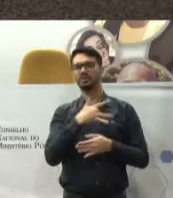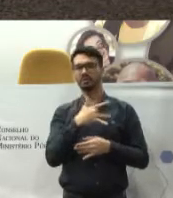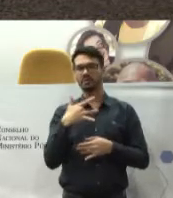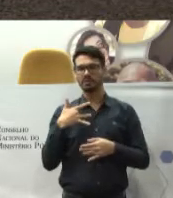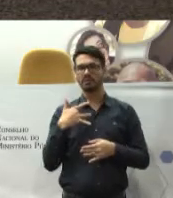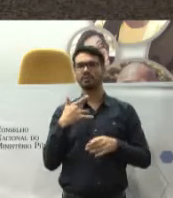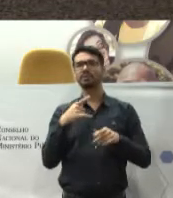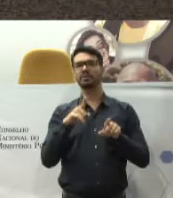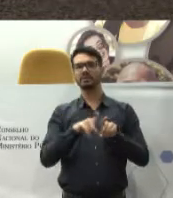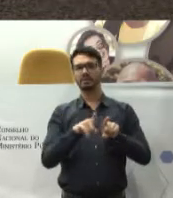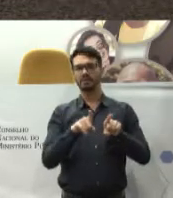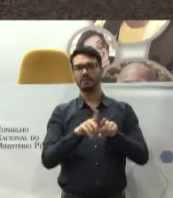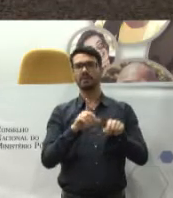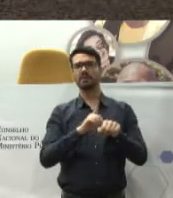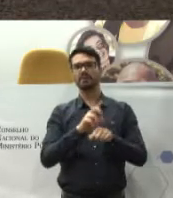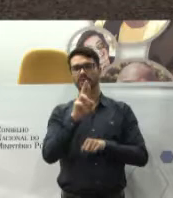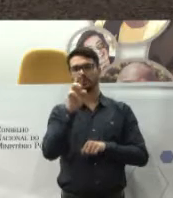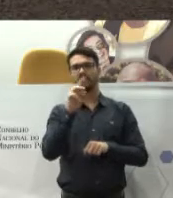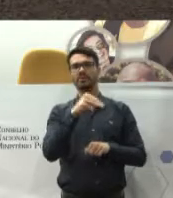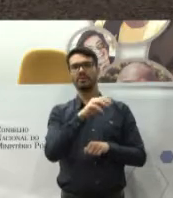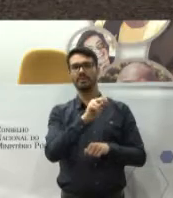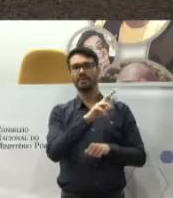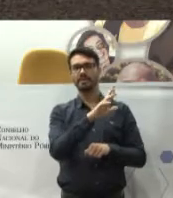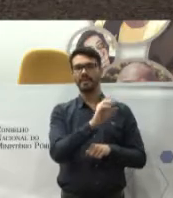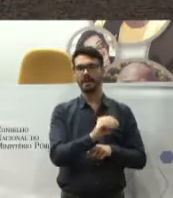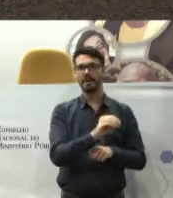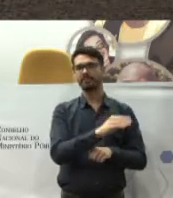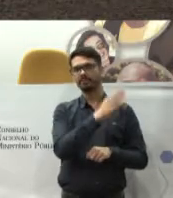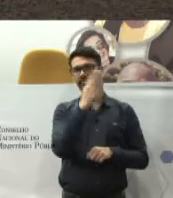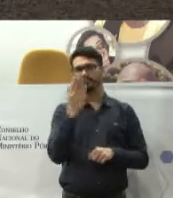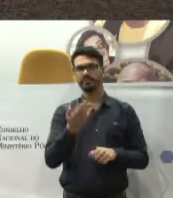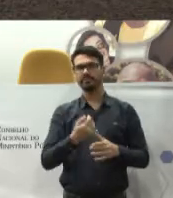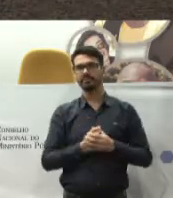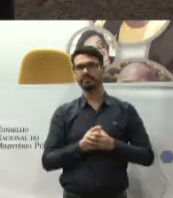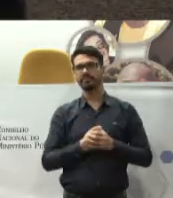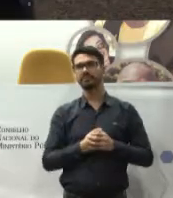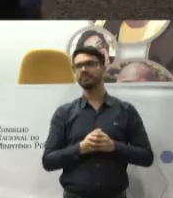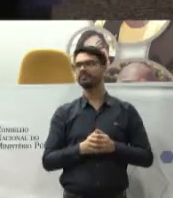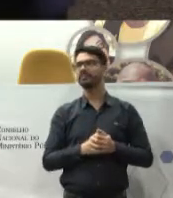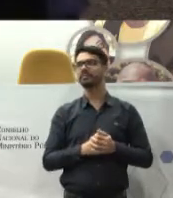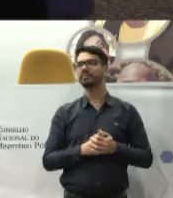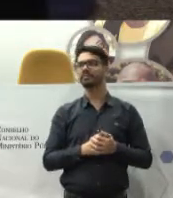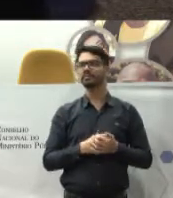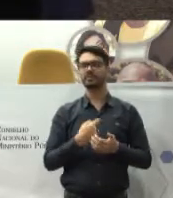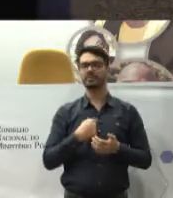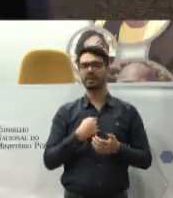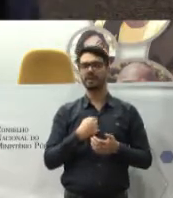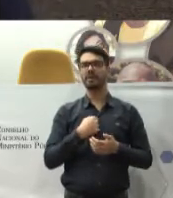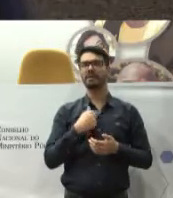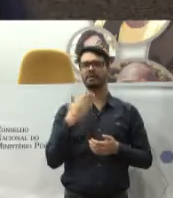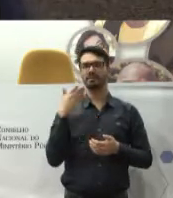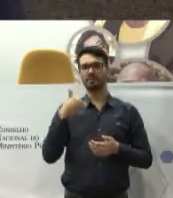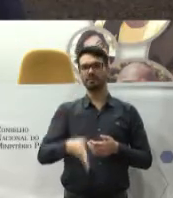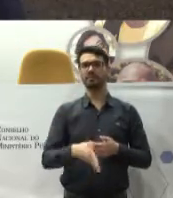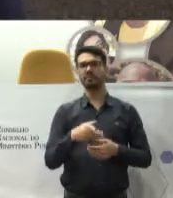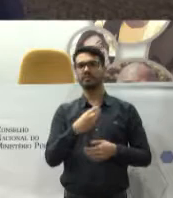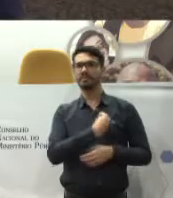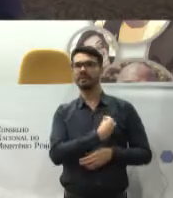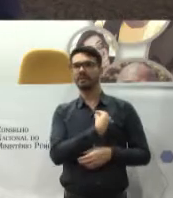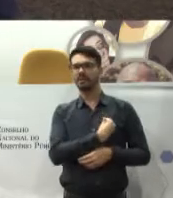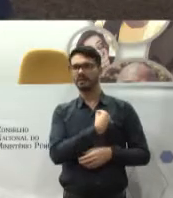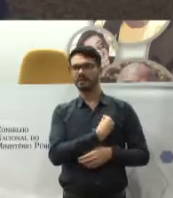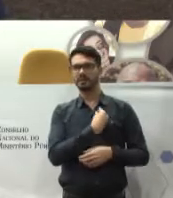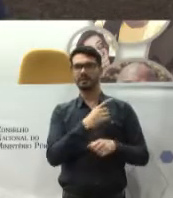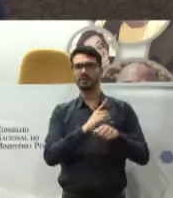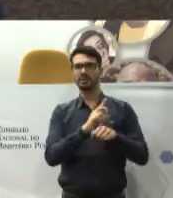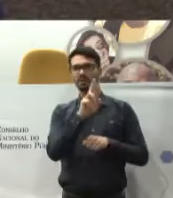Marco Antônio, doutor Dresch, e faço aqui quero registrar a presença da